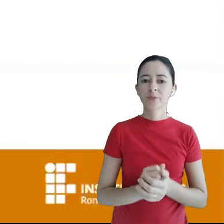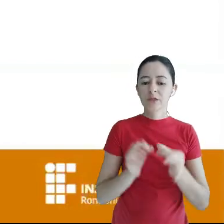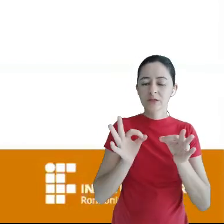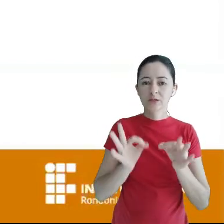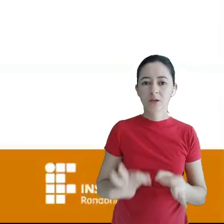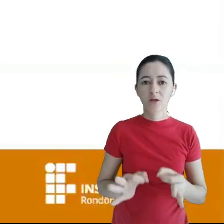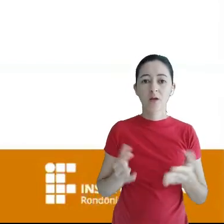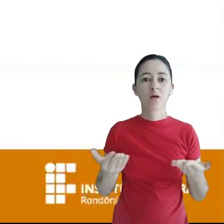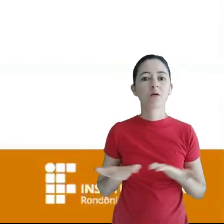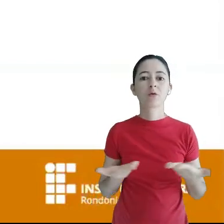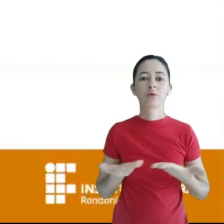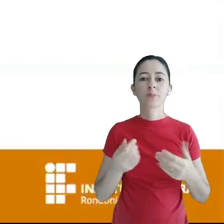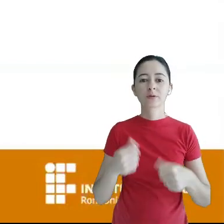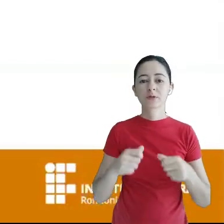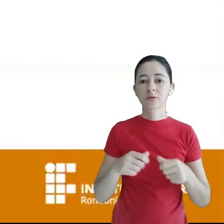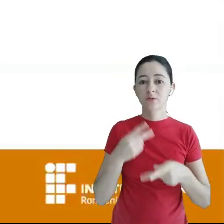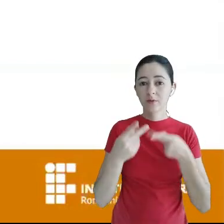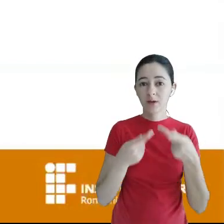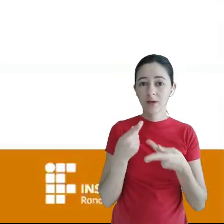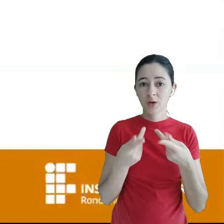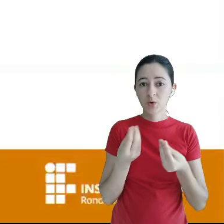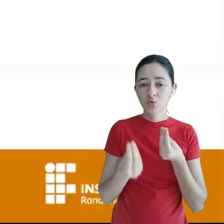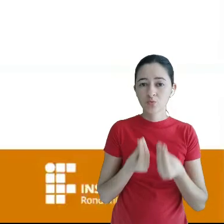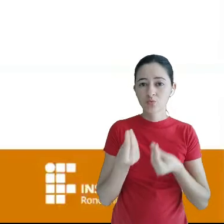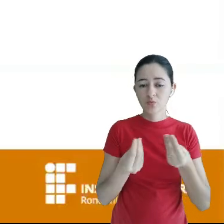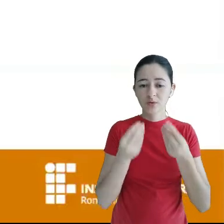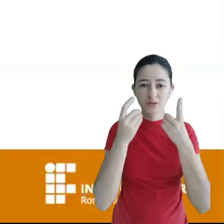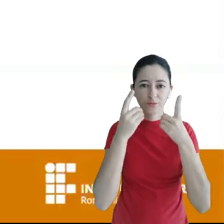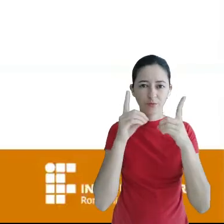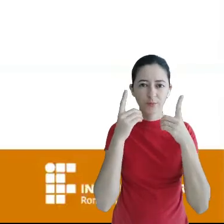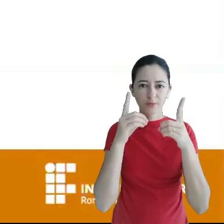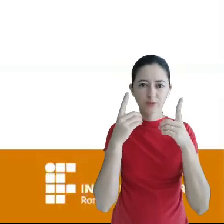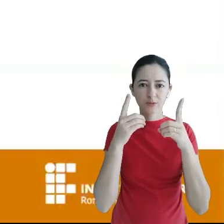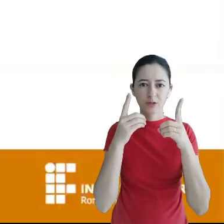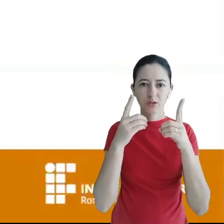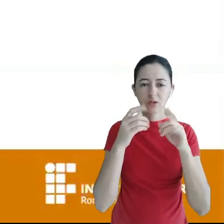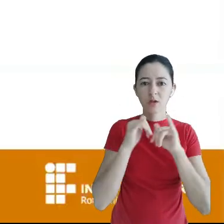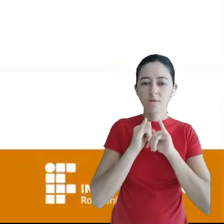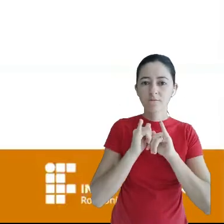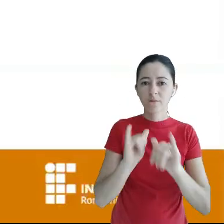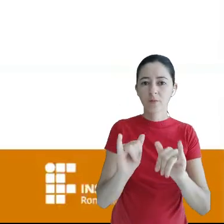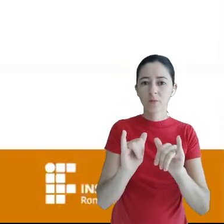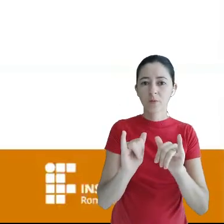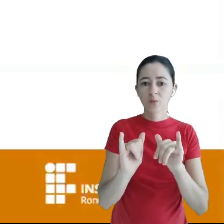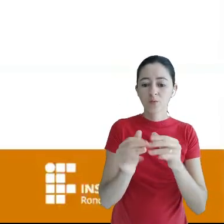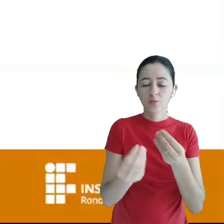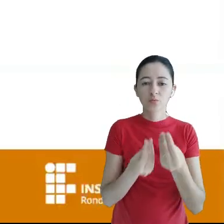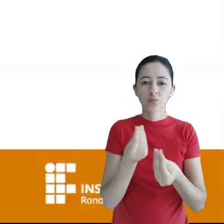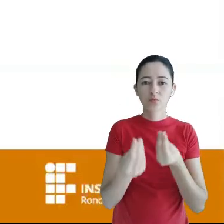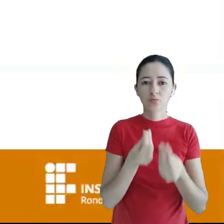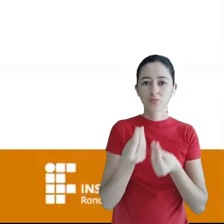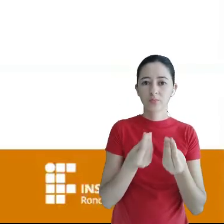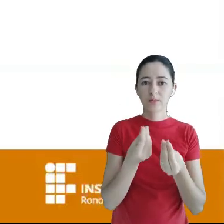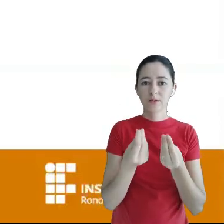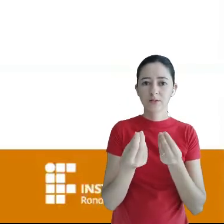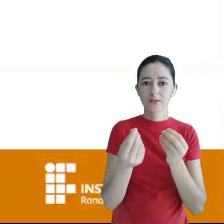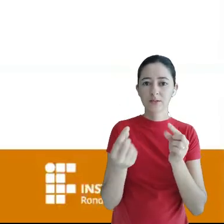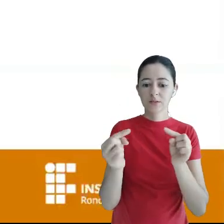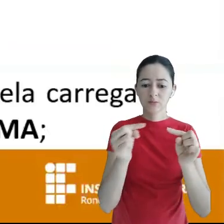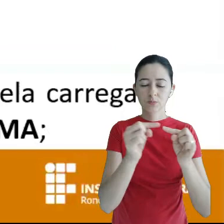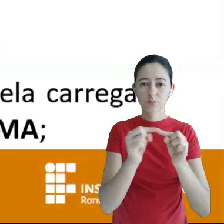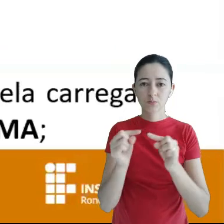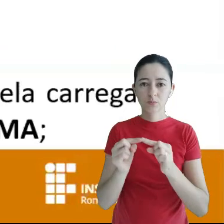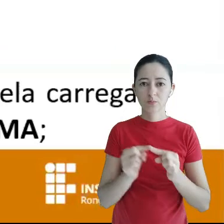Agora, eu preciso dizer como esses dados serão relacionados uma a outra. Como é que vai ser a forma de relacionamento entre esses dados?